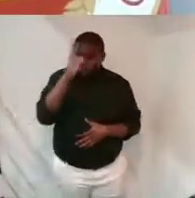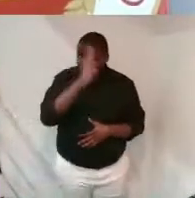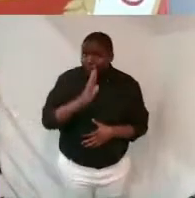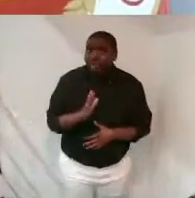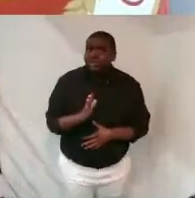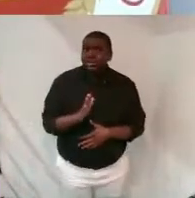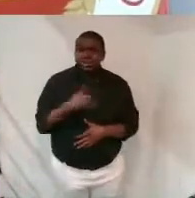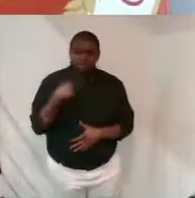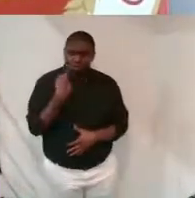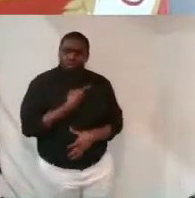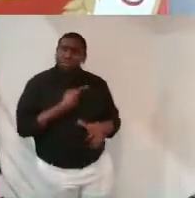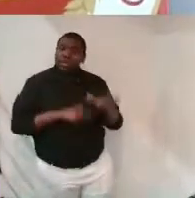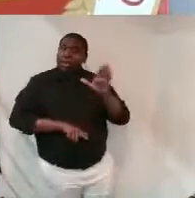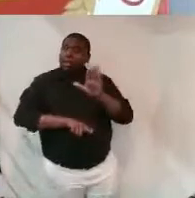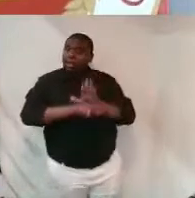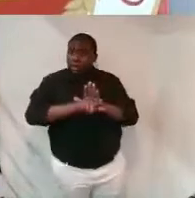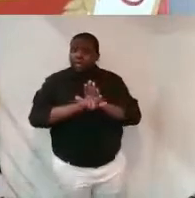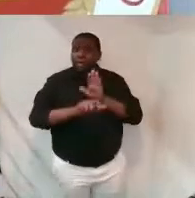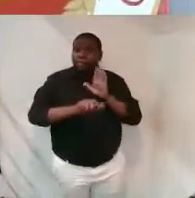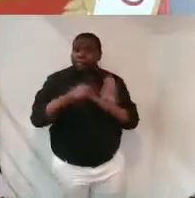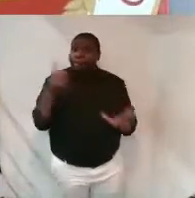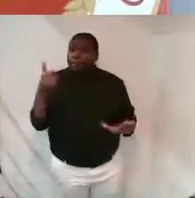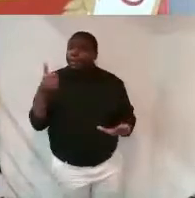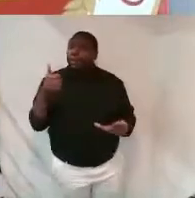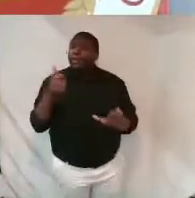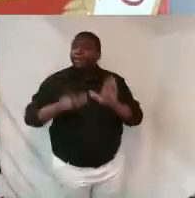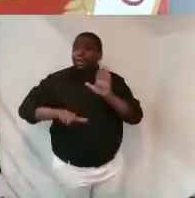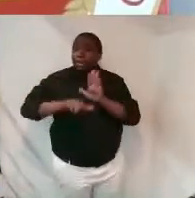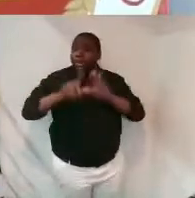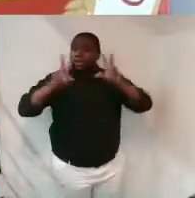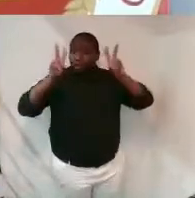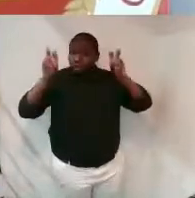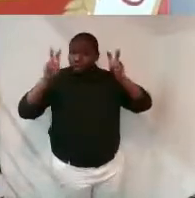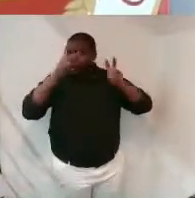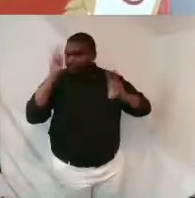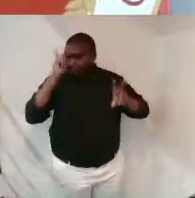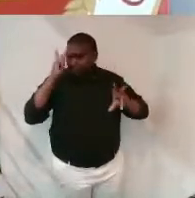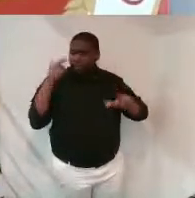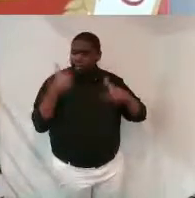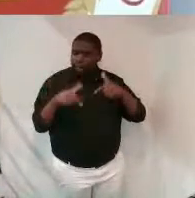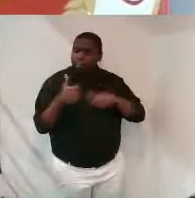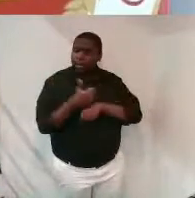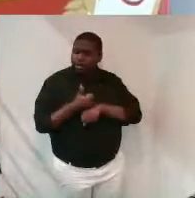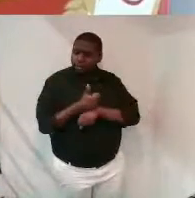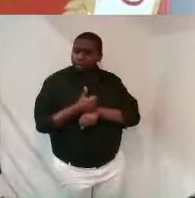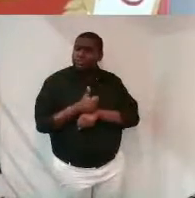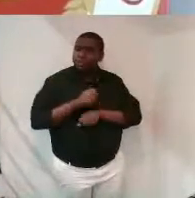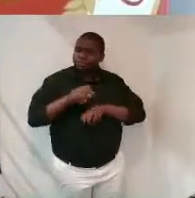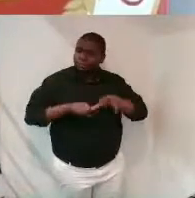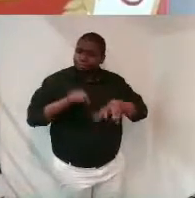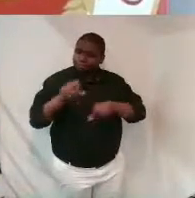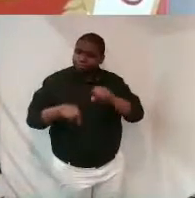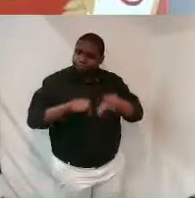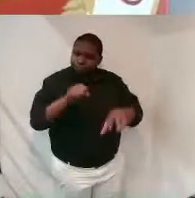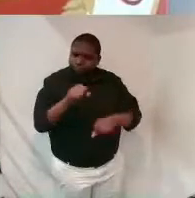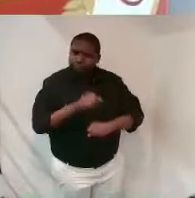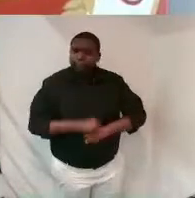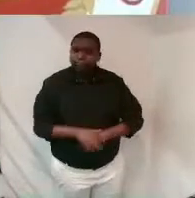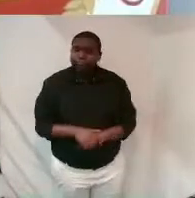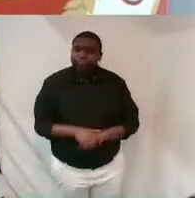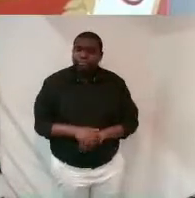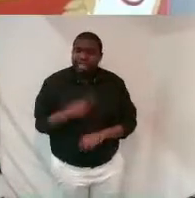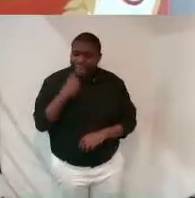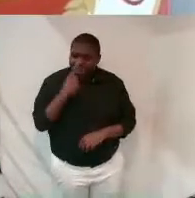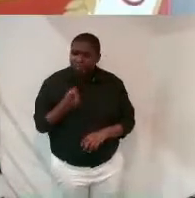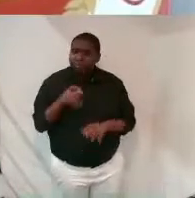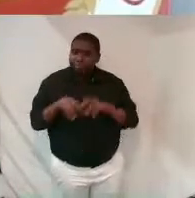na nossa legislação, a primeira pontuação em relação aos catadores. Então, nós vamos ver o